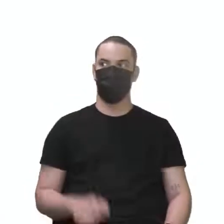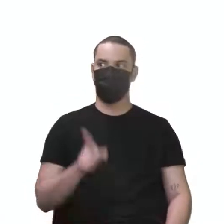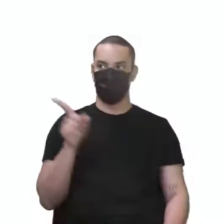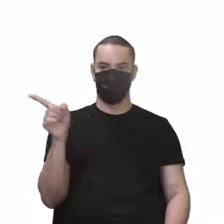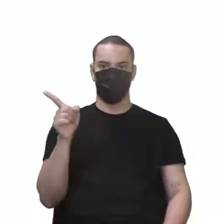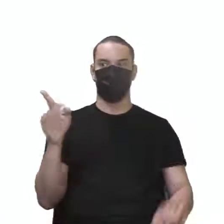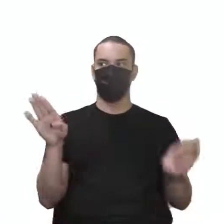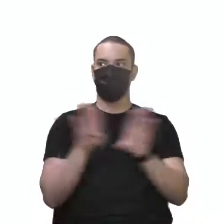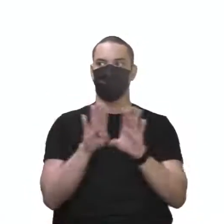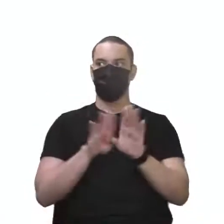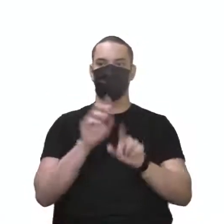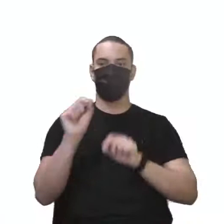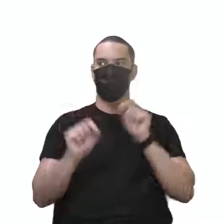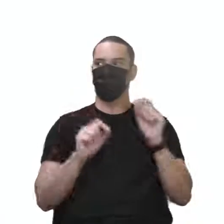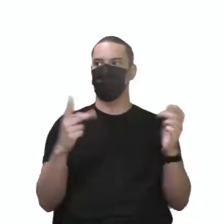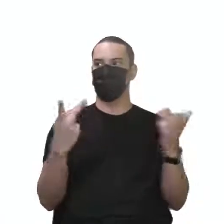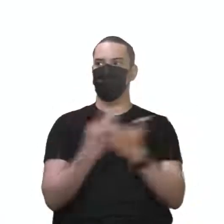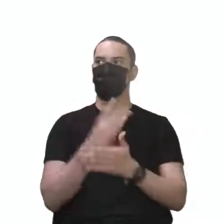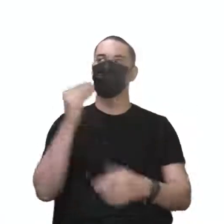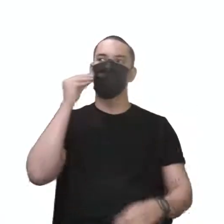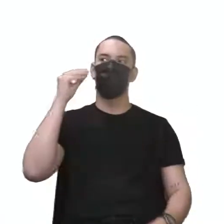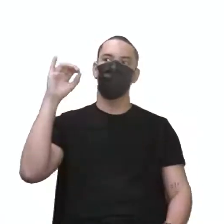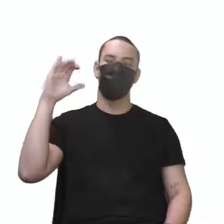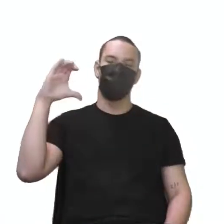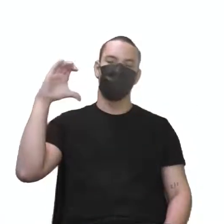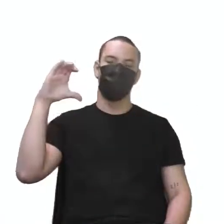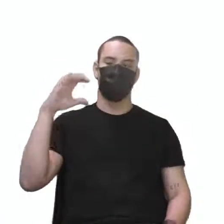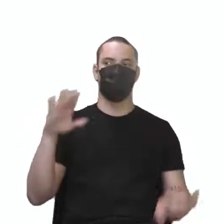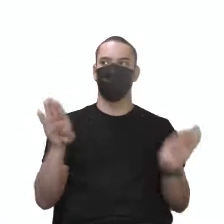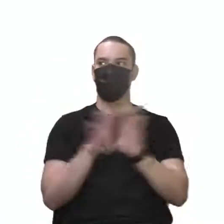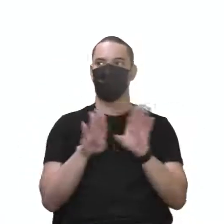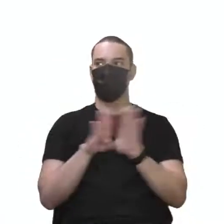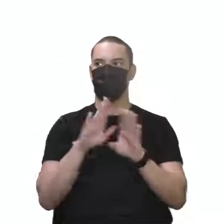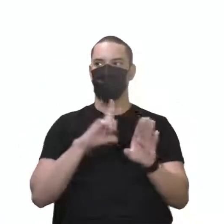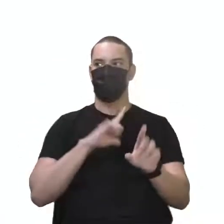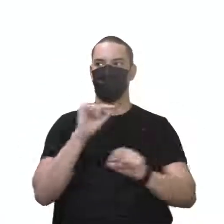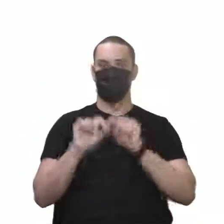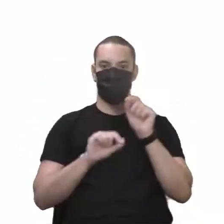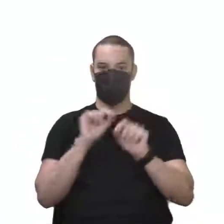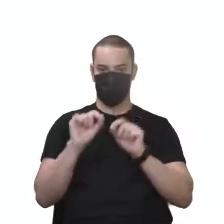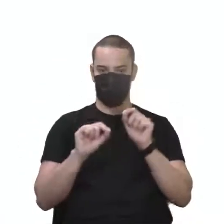tem agora os fagos. Os fagos estão aqui, ó.